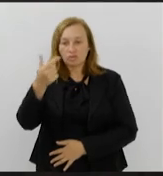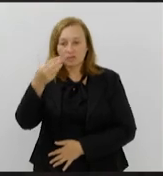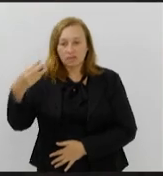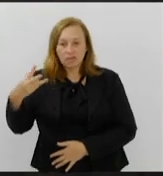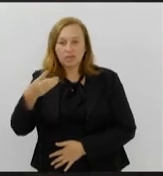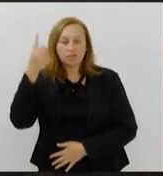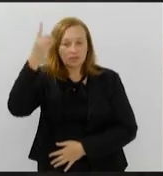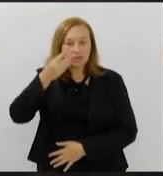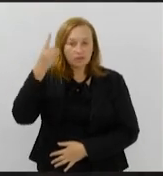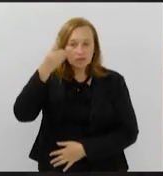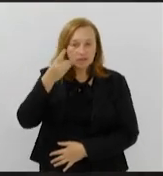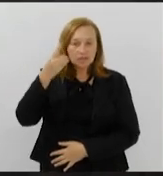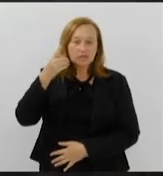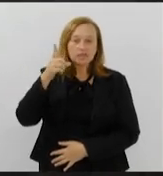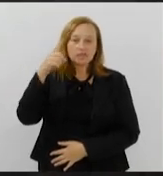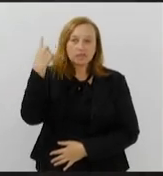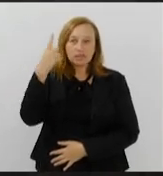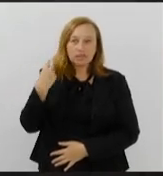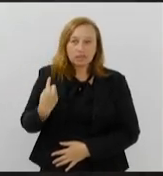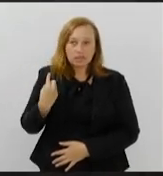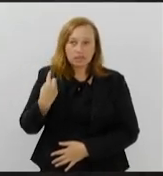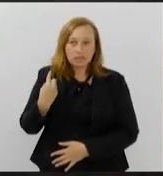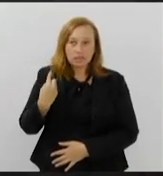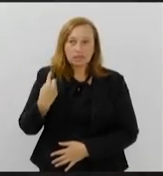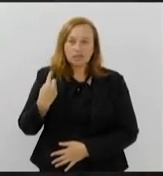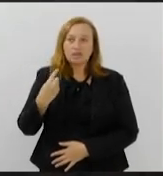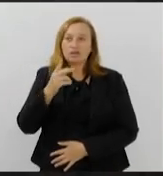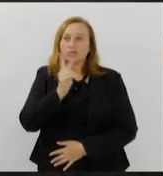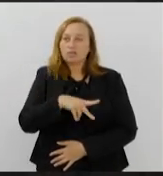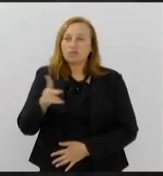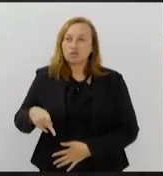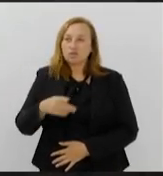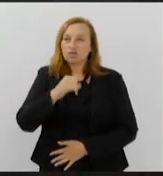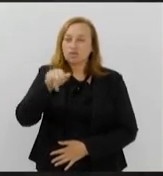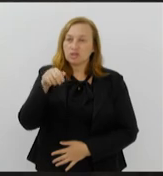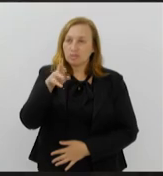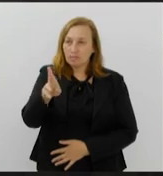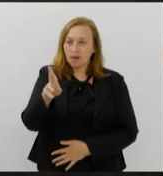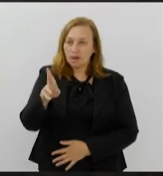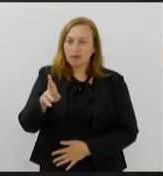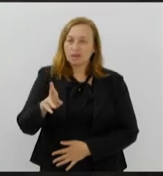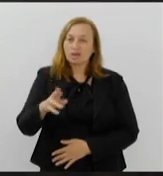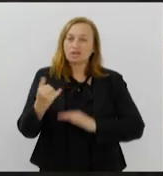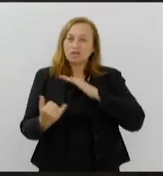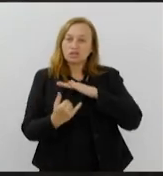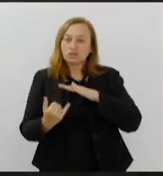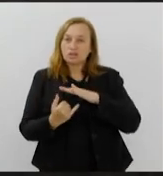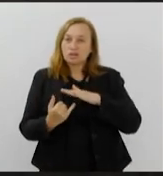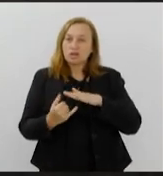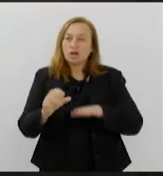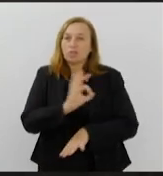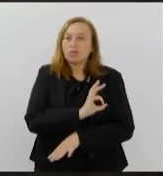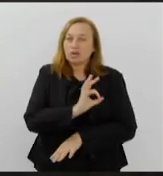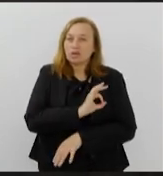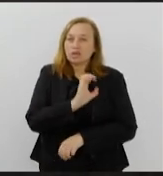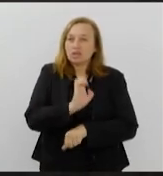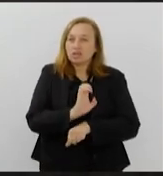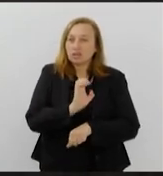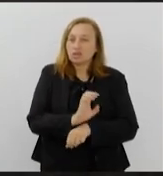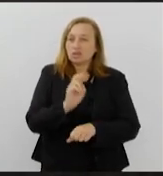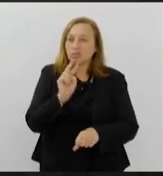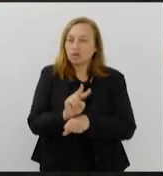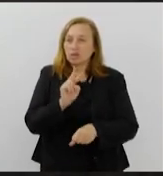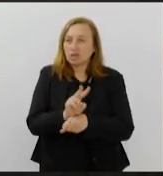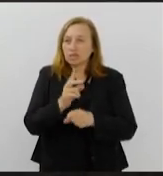2.278/2023, de autoria das deputadas Dani Monteiro e professor Josemar, que institui a Política Estadual de Prevenção à Violência